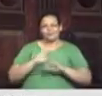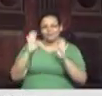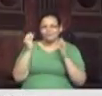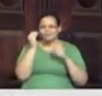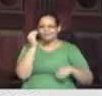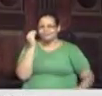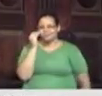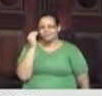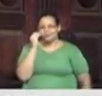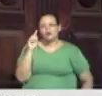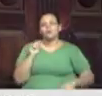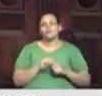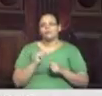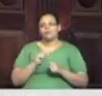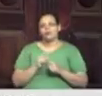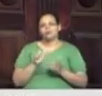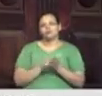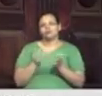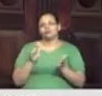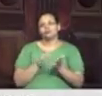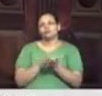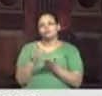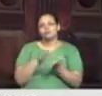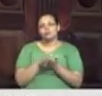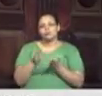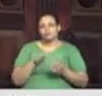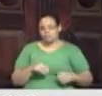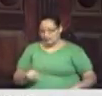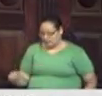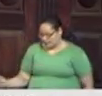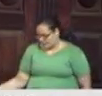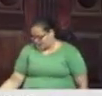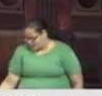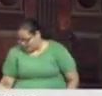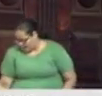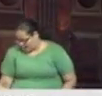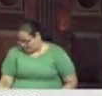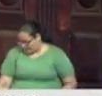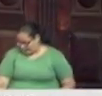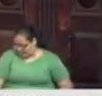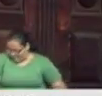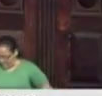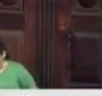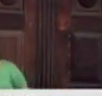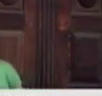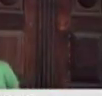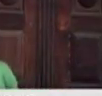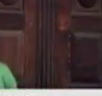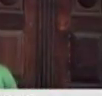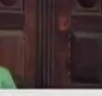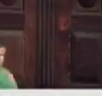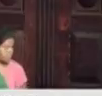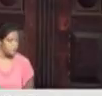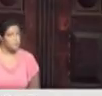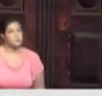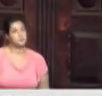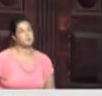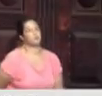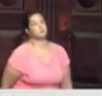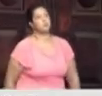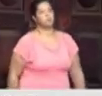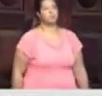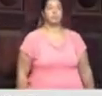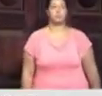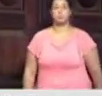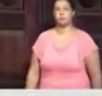transparência. Quem fez a publicação foi a Assembleia Legislativa do Estado do Rio de Janeiro, por uma solicitação do líder do PSDB,